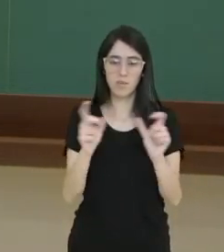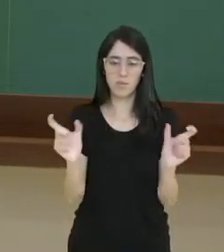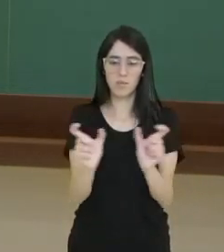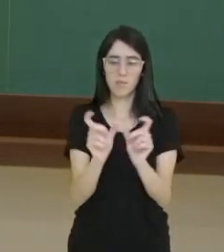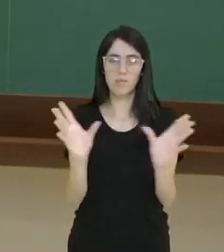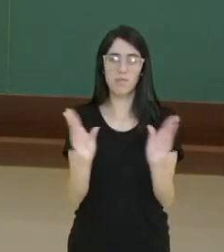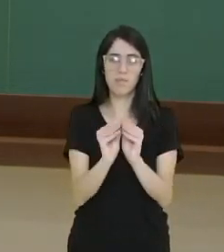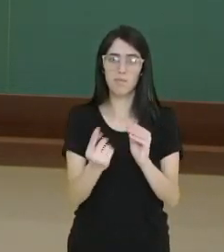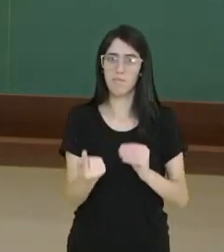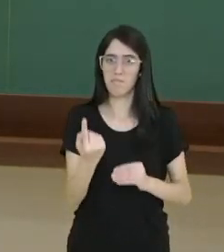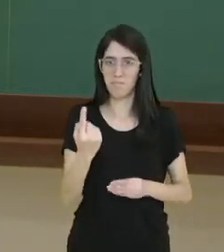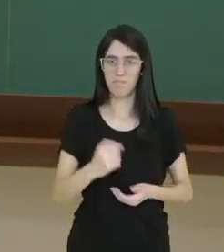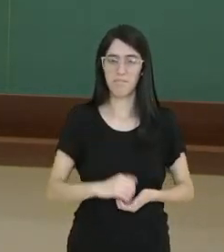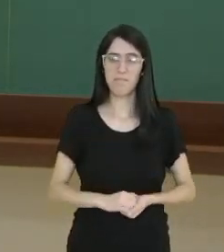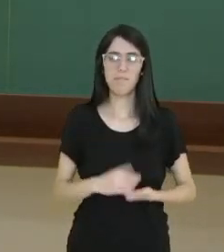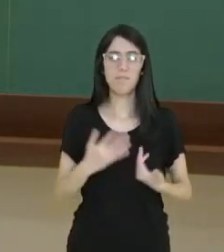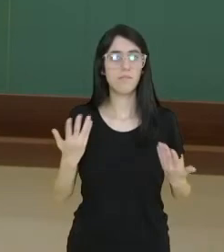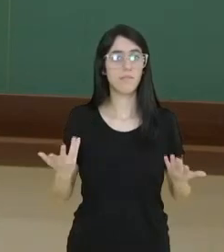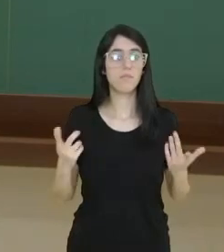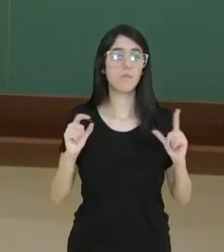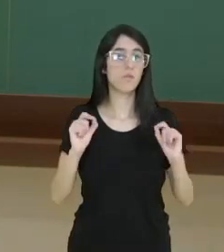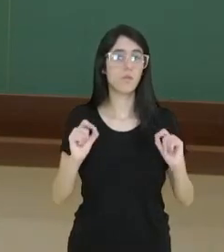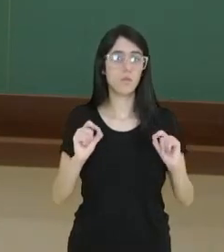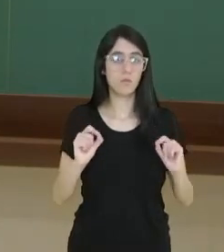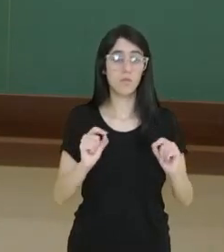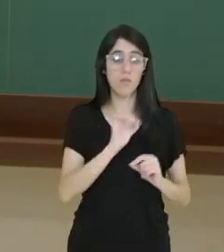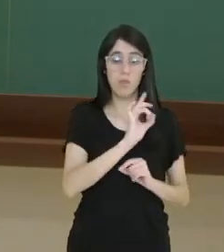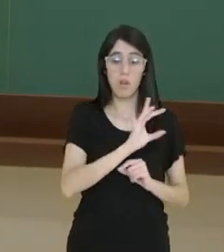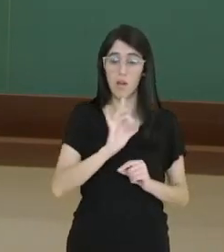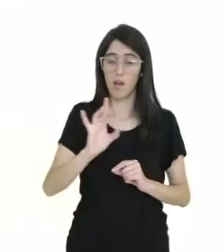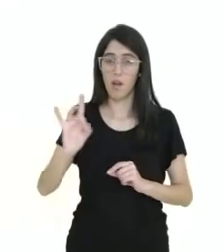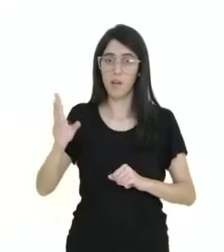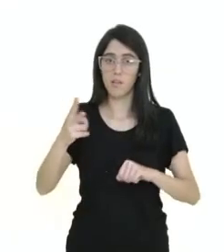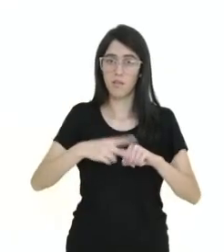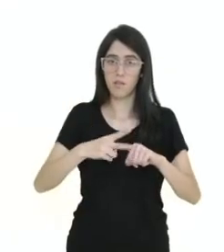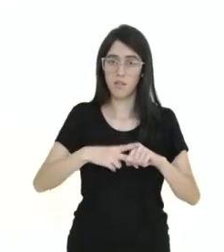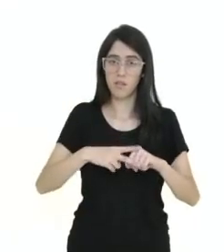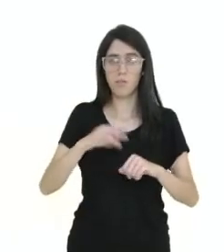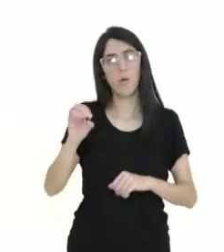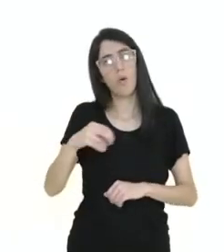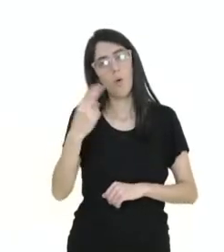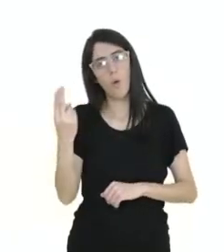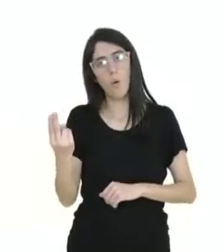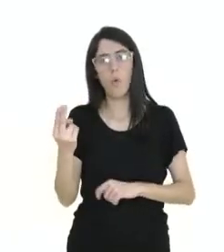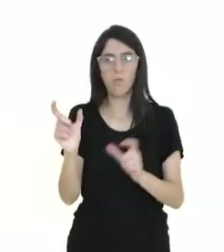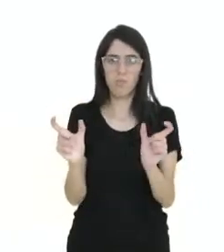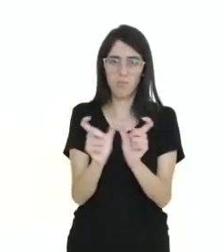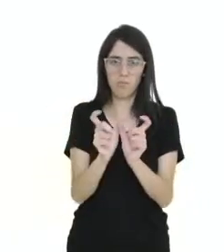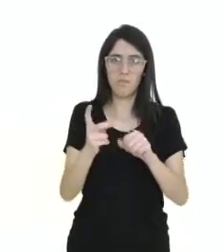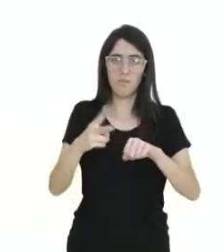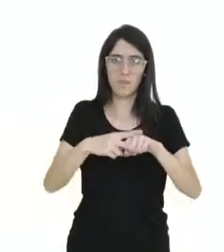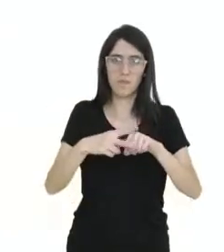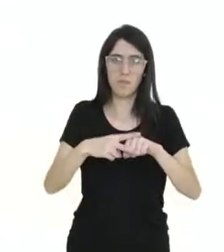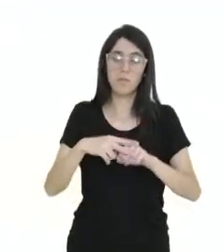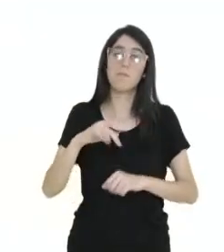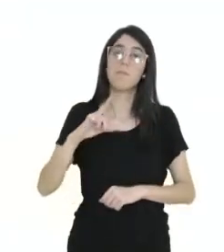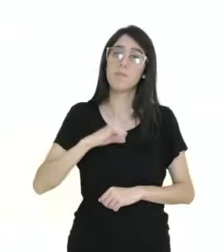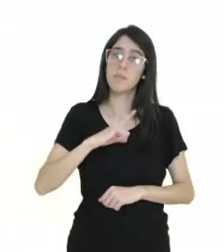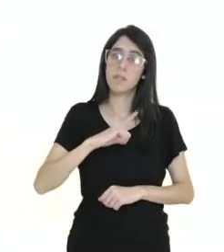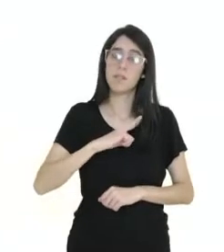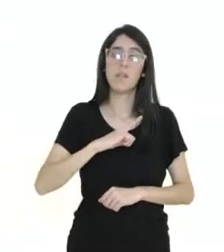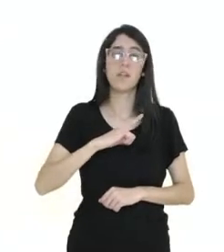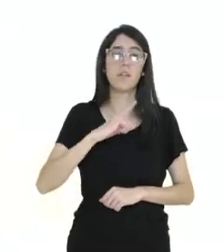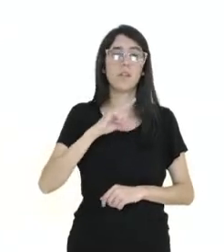disso. Então, dessa forma, para cada verbo ou ainda locução verbal, contamos uma oração. Olha o